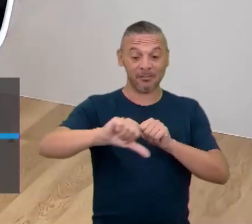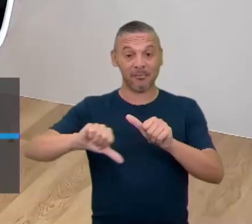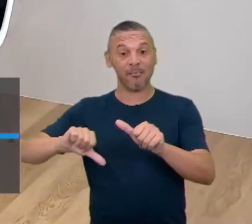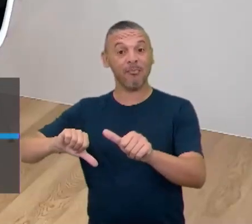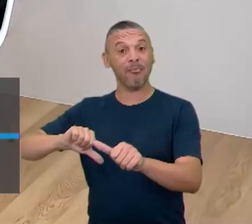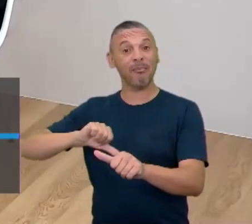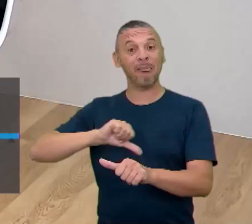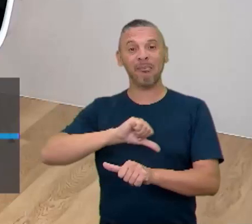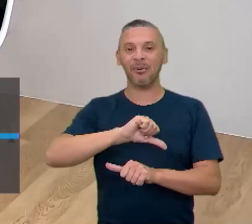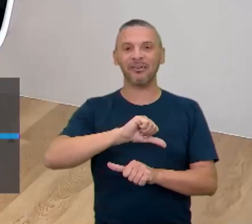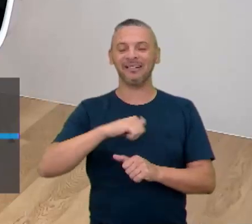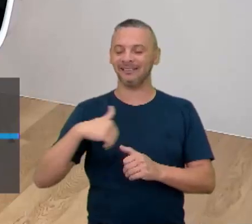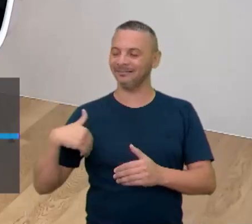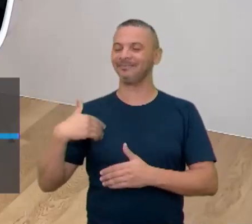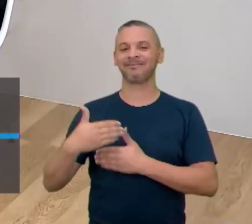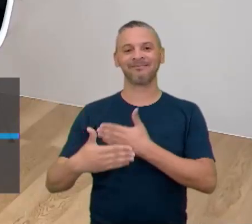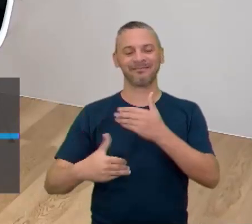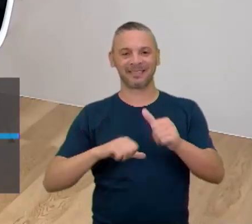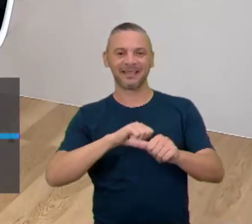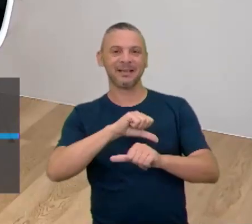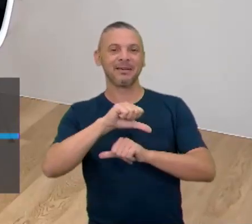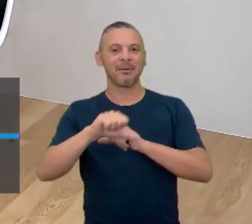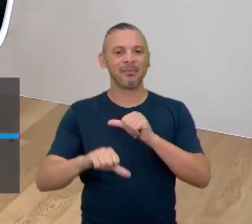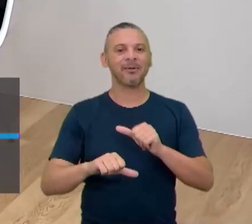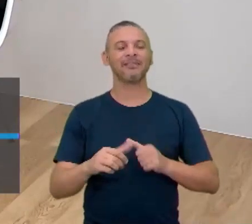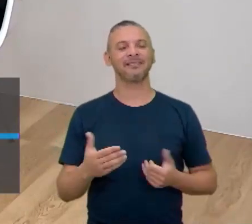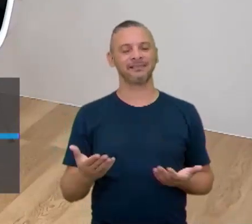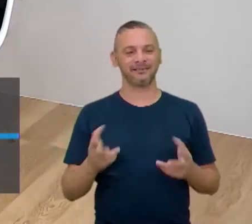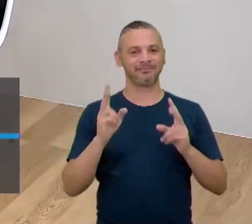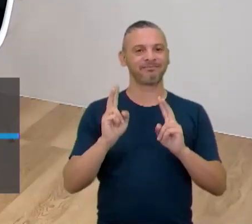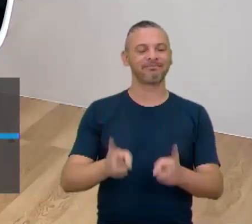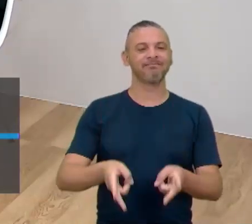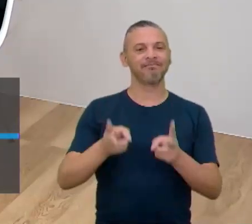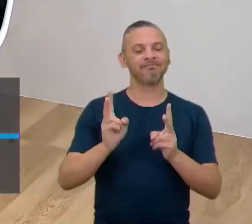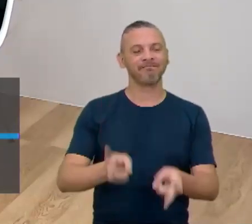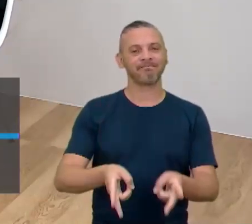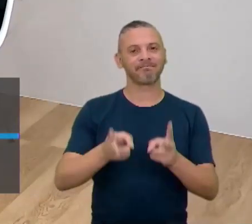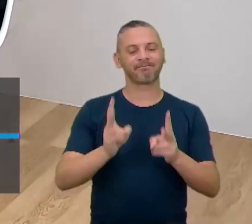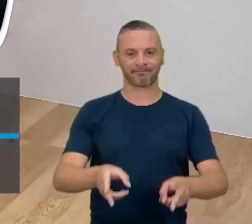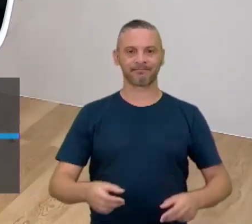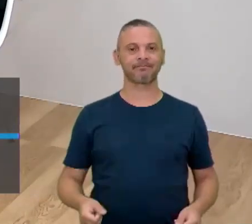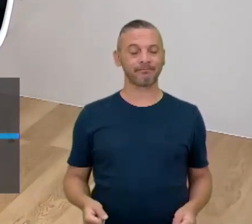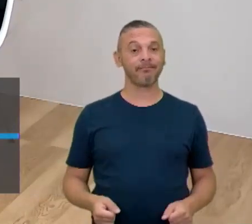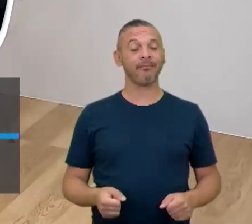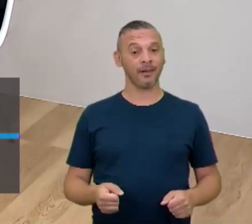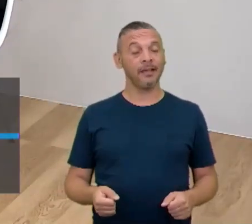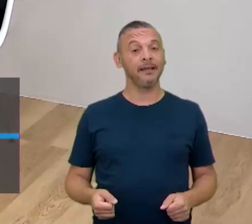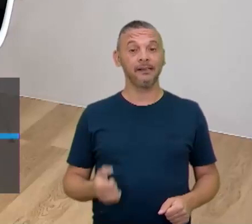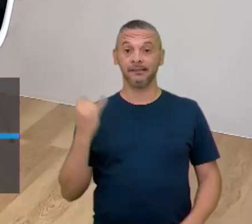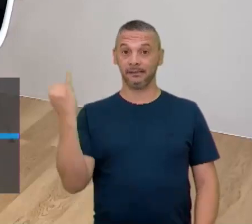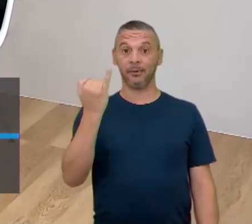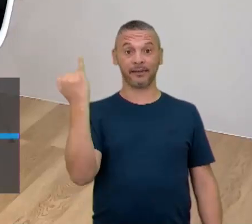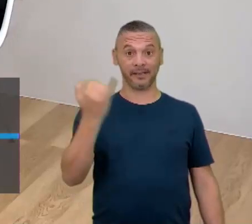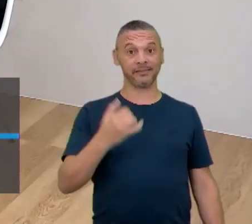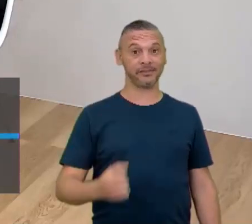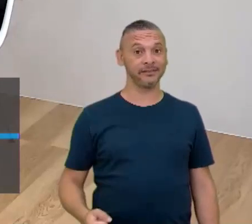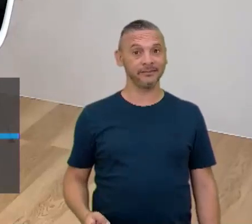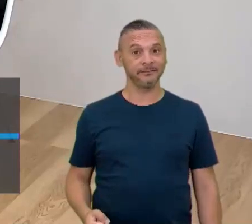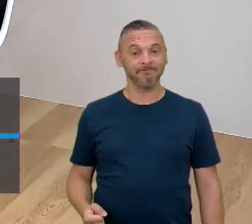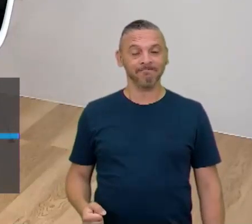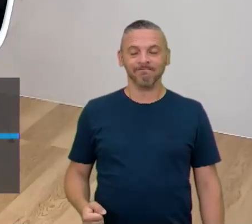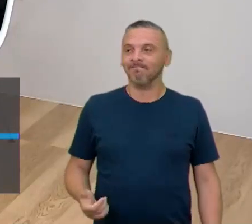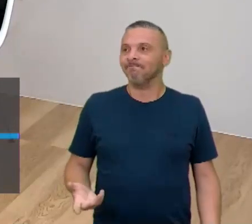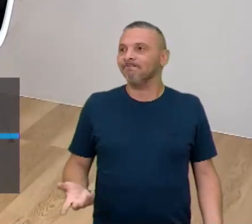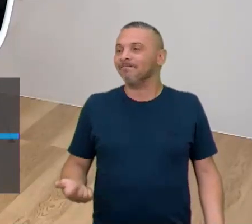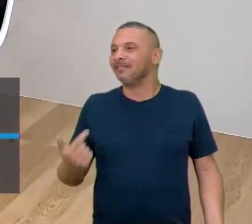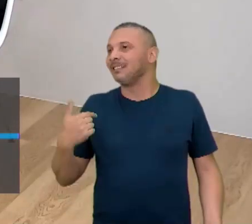se constrói e se desconstrói o tempo todo. E isso é fundamental para que a gente não